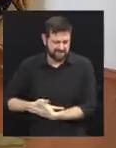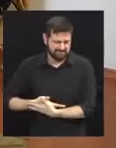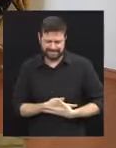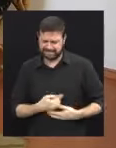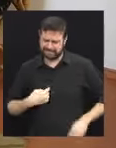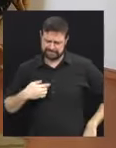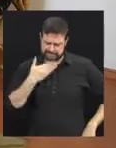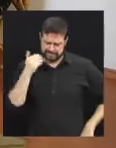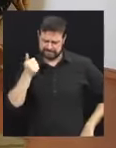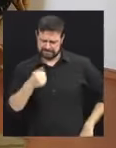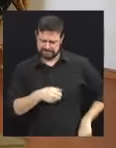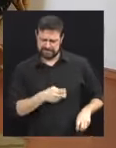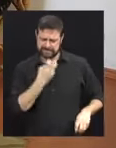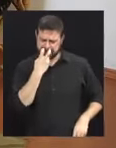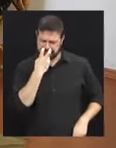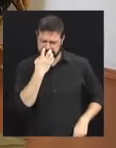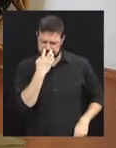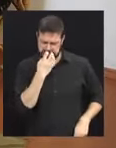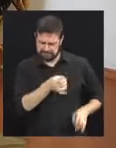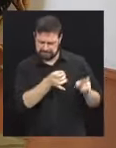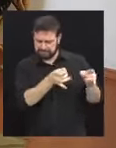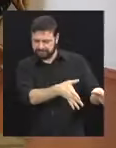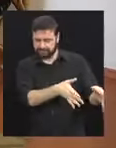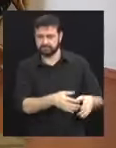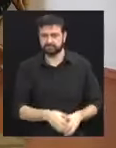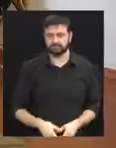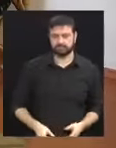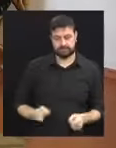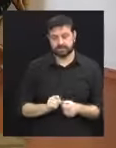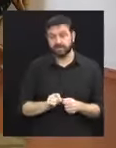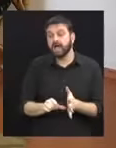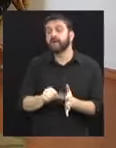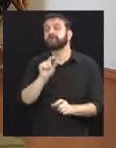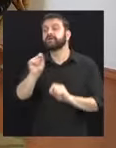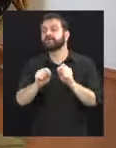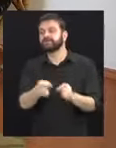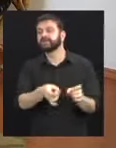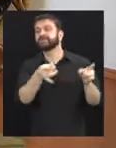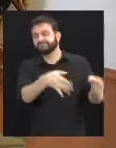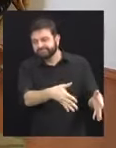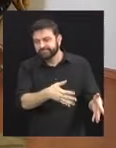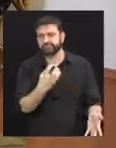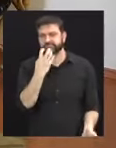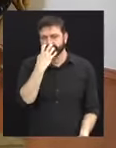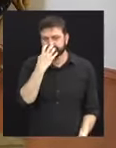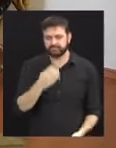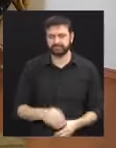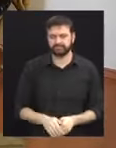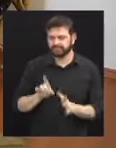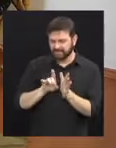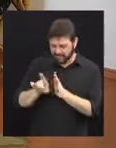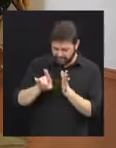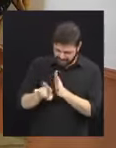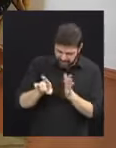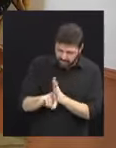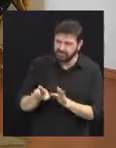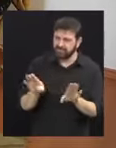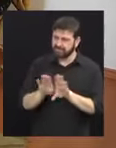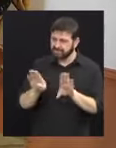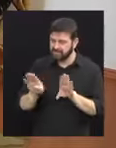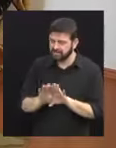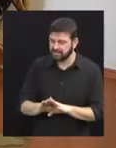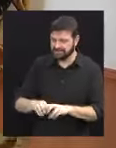criança, né? E aí, para facilitar, o animal é o primeiro a ser descartado. Os maus-tratos animais sempre